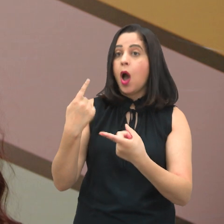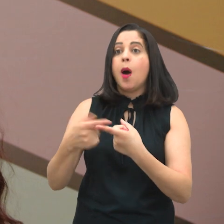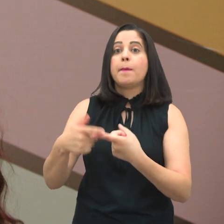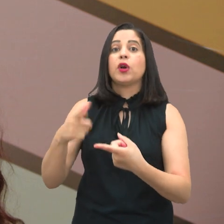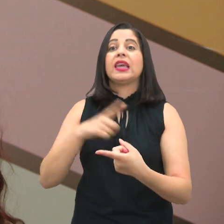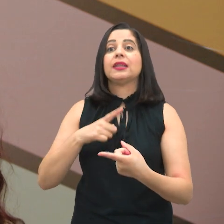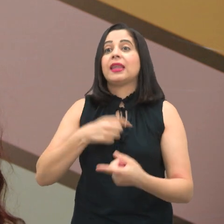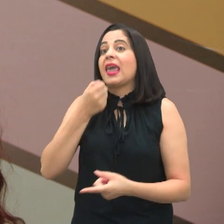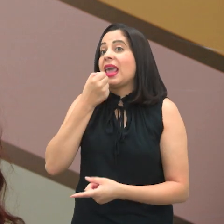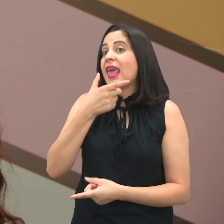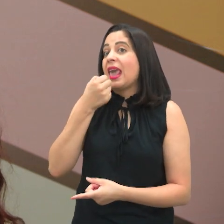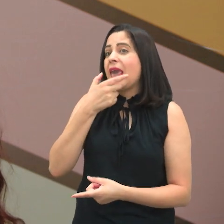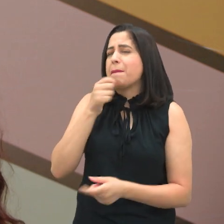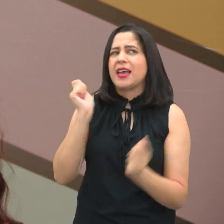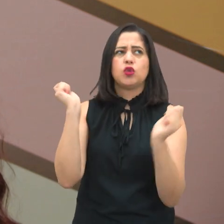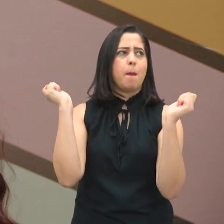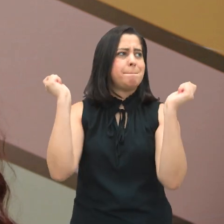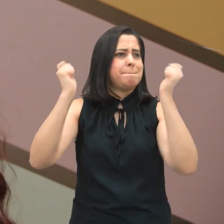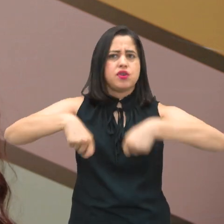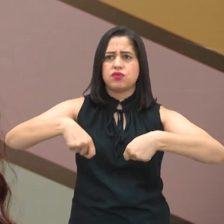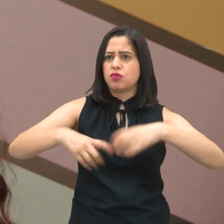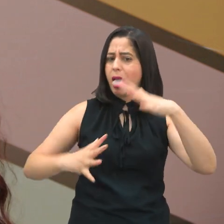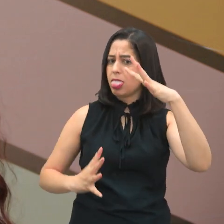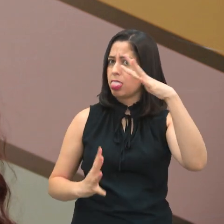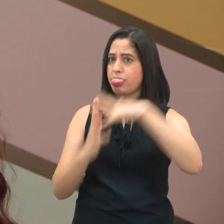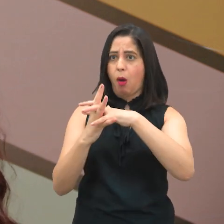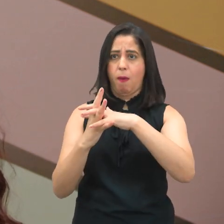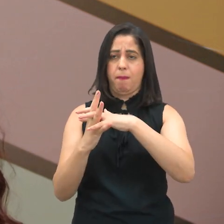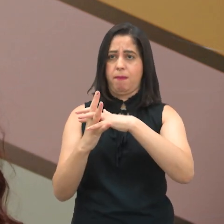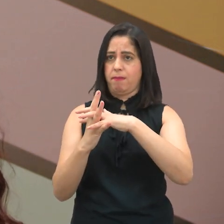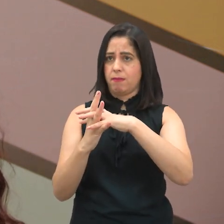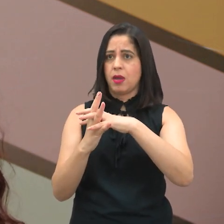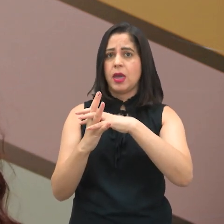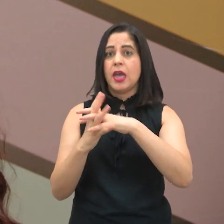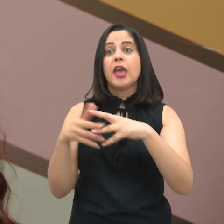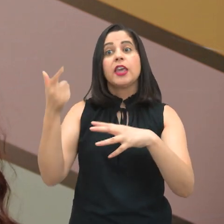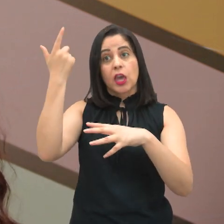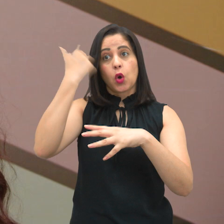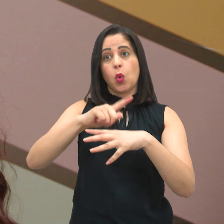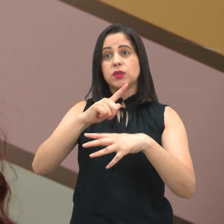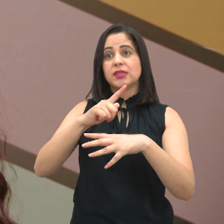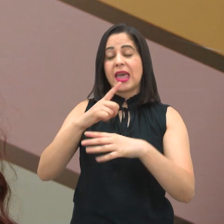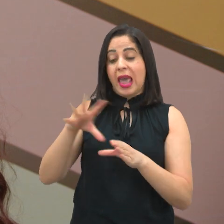zeram a carga viral, como a gente falou, né, que eliminam o HIV do sangue.